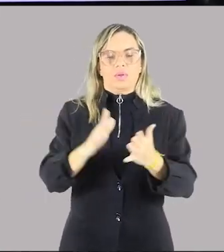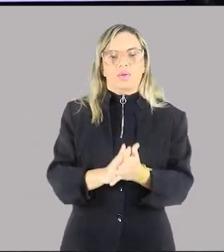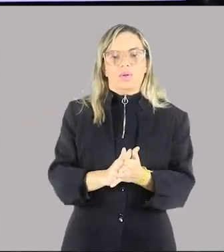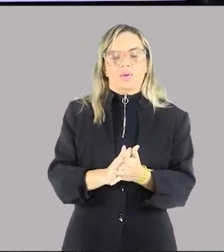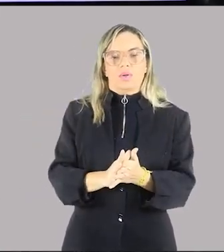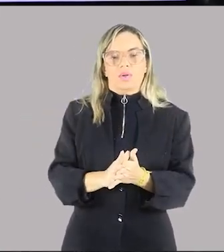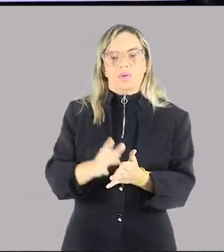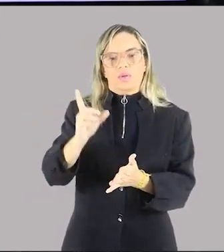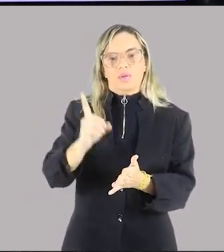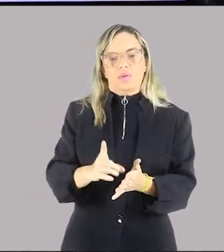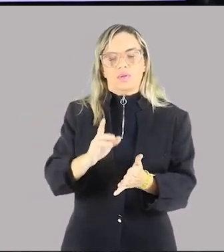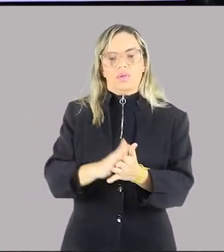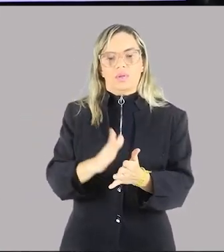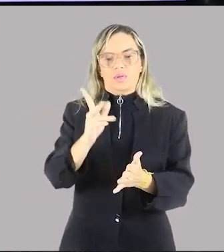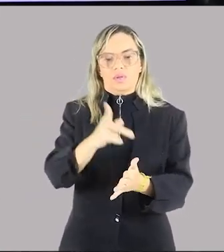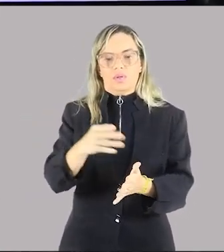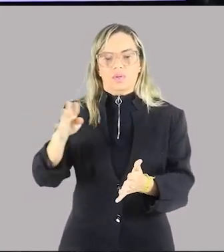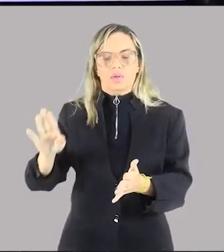tem total